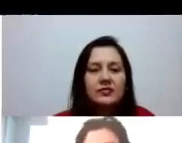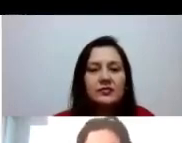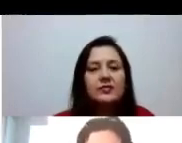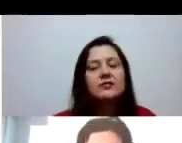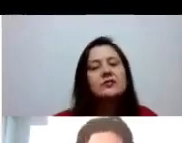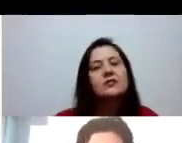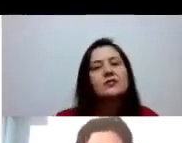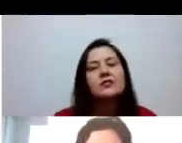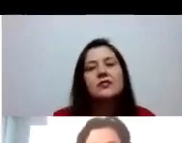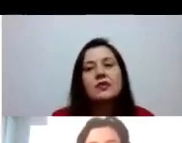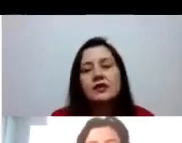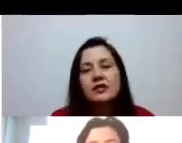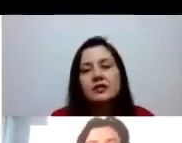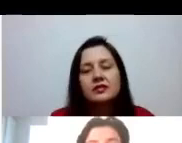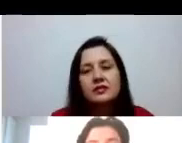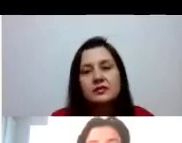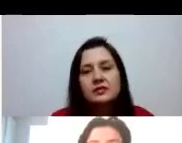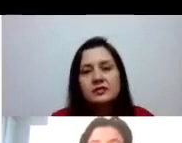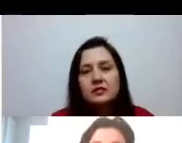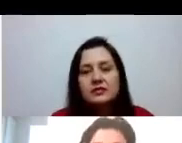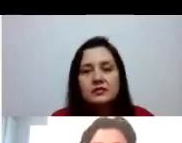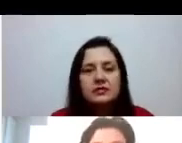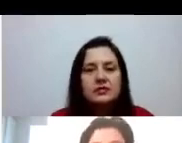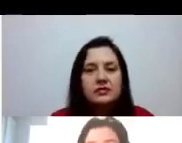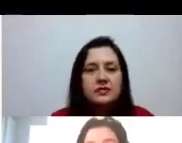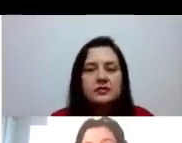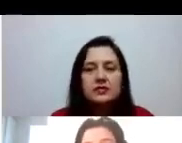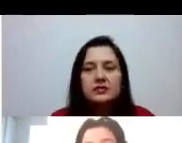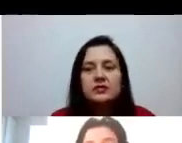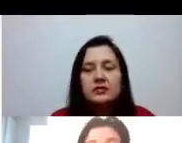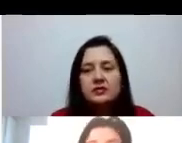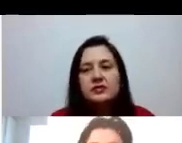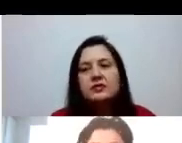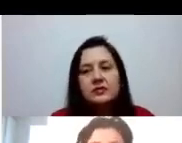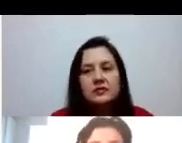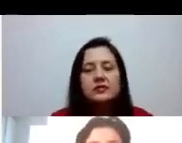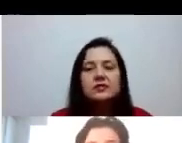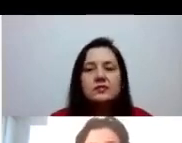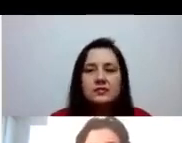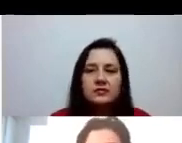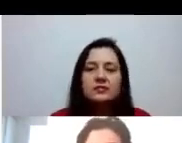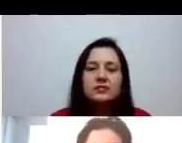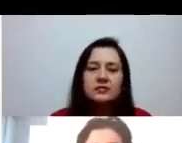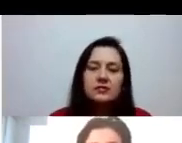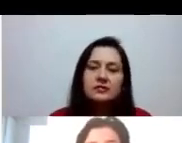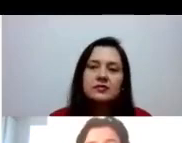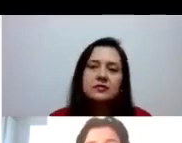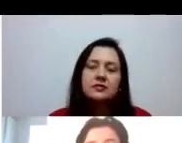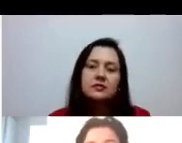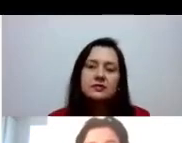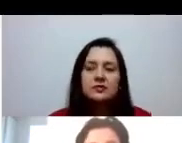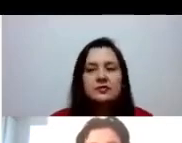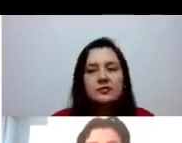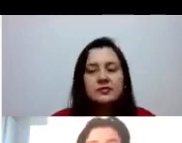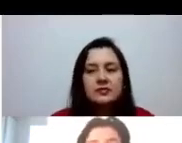de 1988. Então, assim, quais são esses princípios? Na verdade, nós temos vários princípios citados na Constituição. Hoje